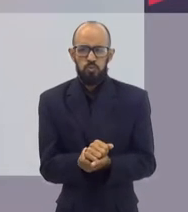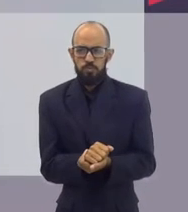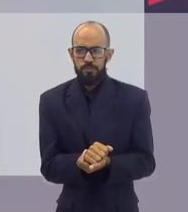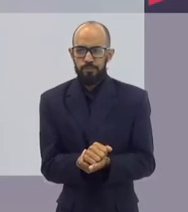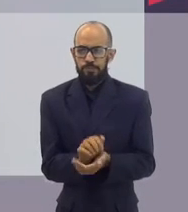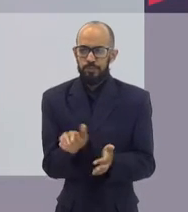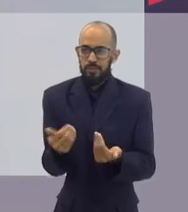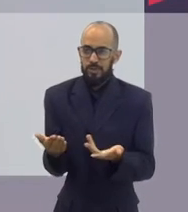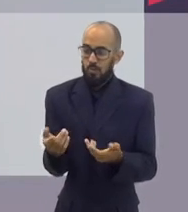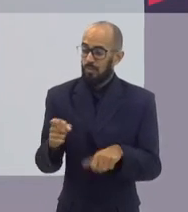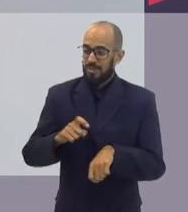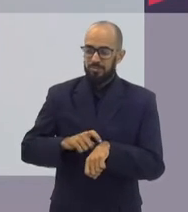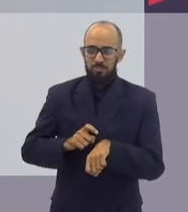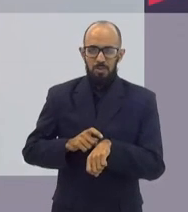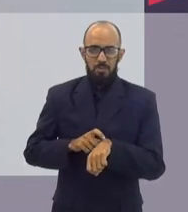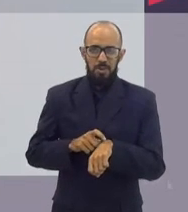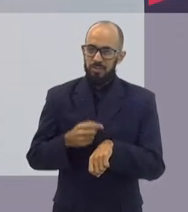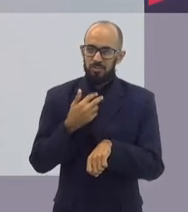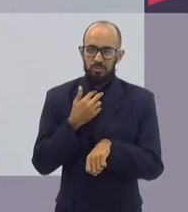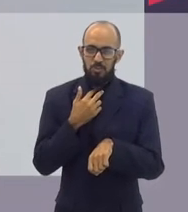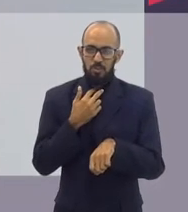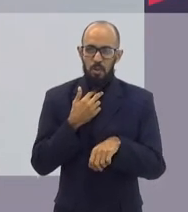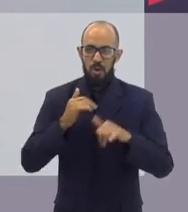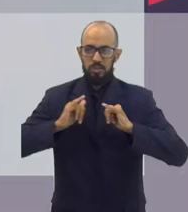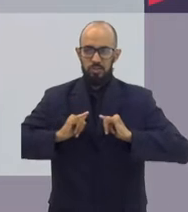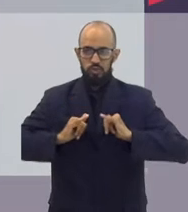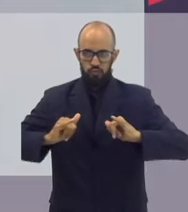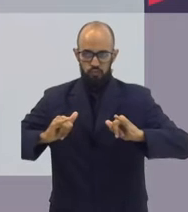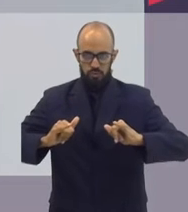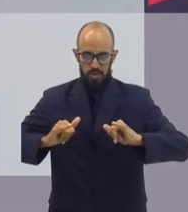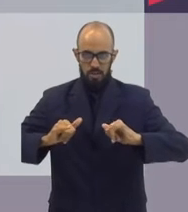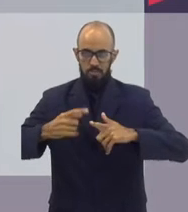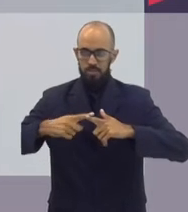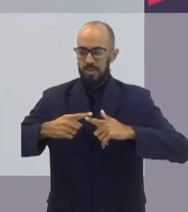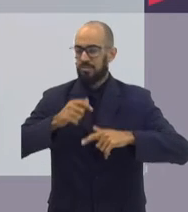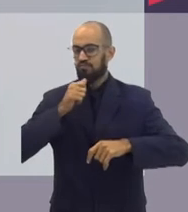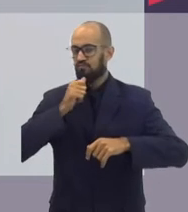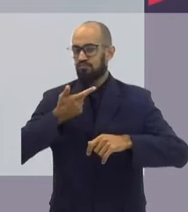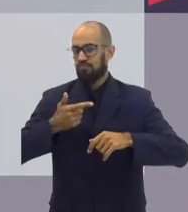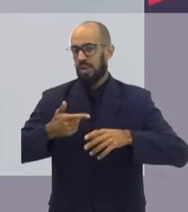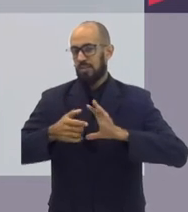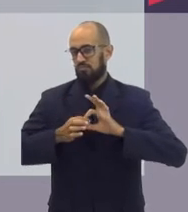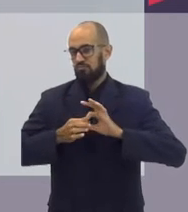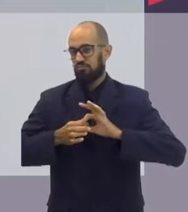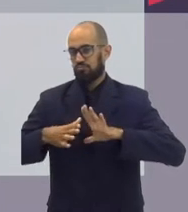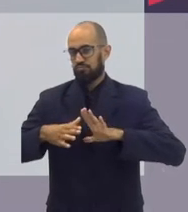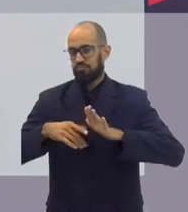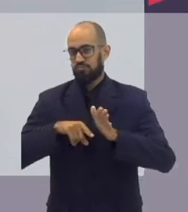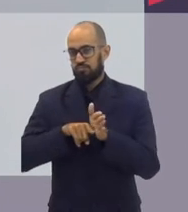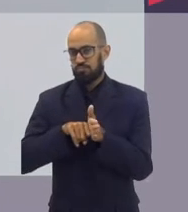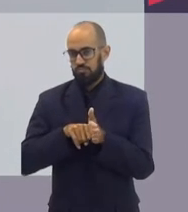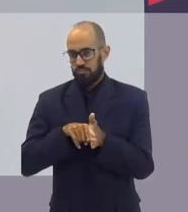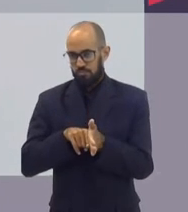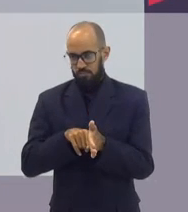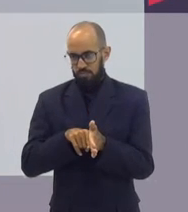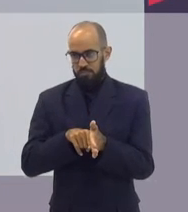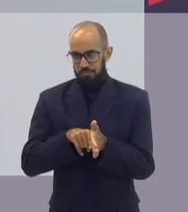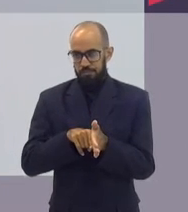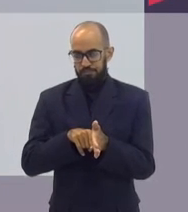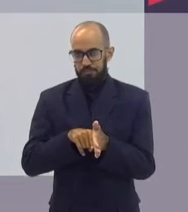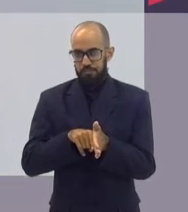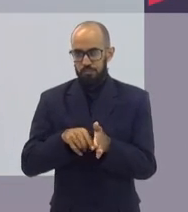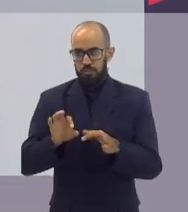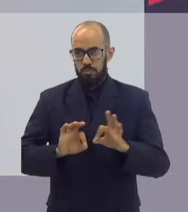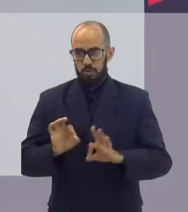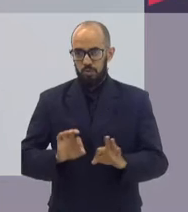que é? No momento, a gente não pode ainda divulgar sem que eu tenha autorização dos criadores. Eu não sou o pesquisador que